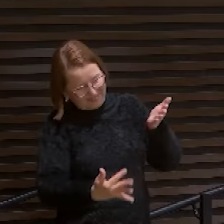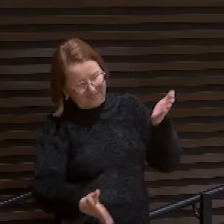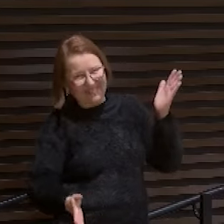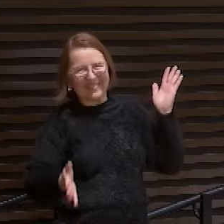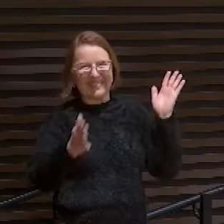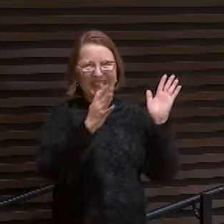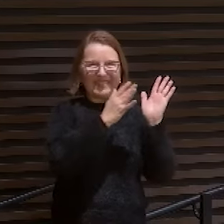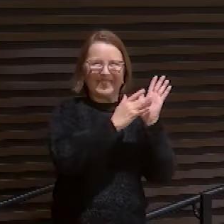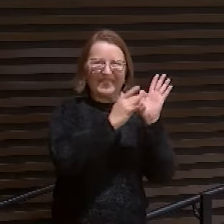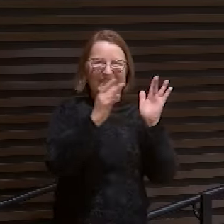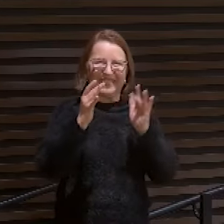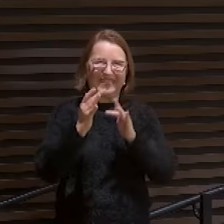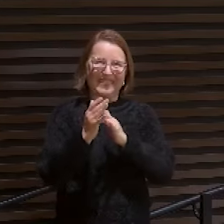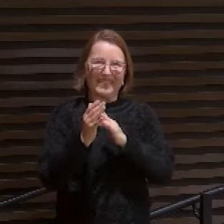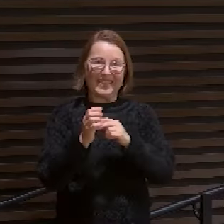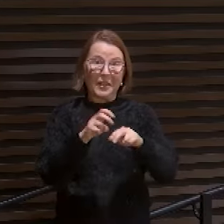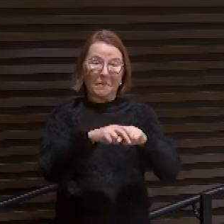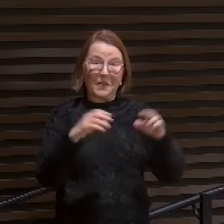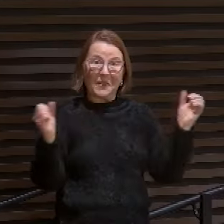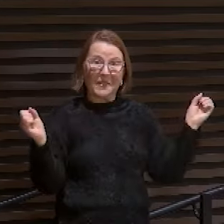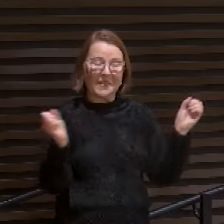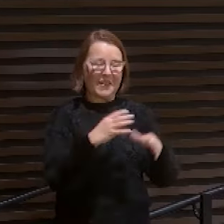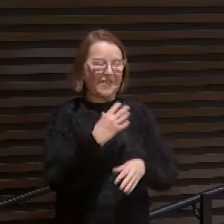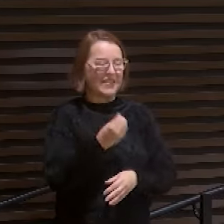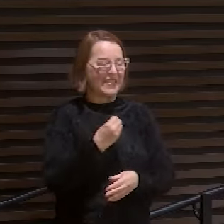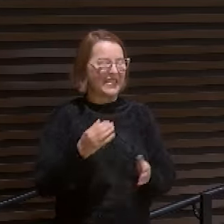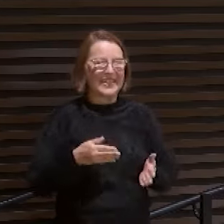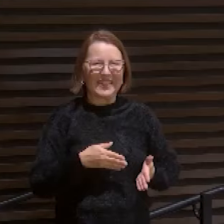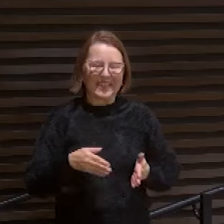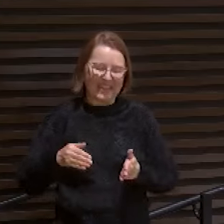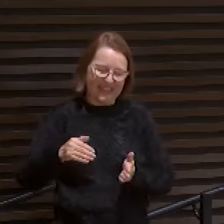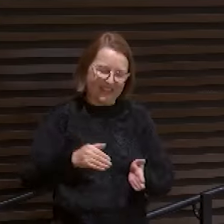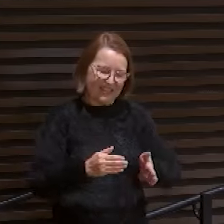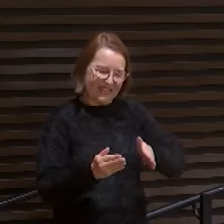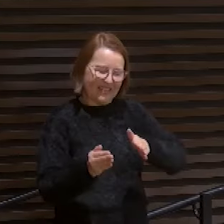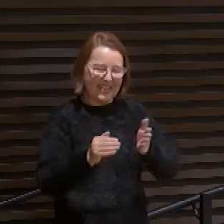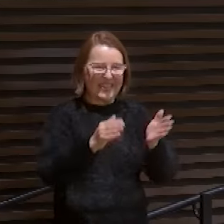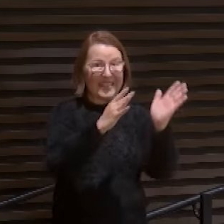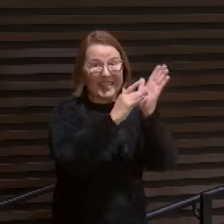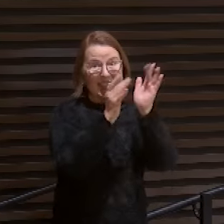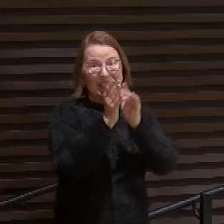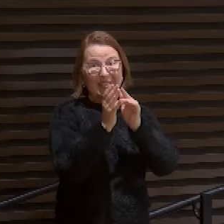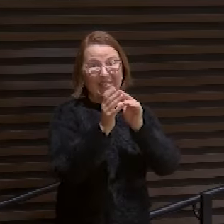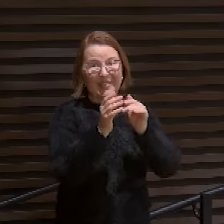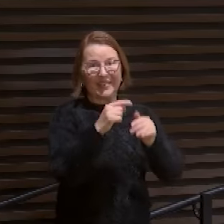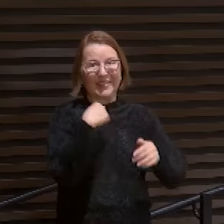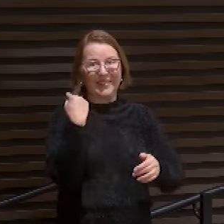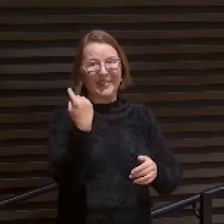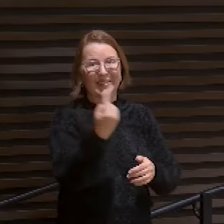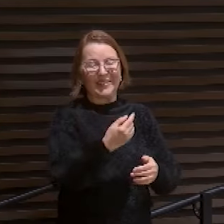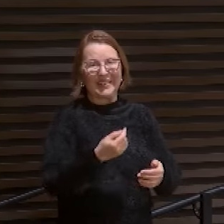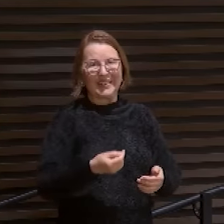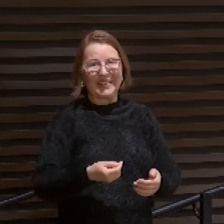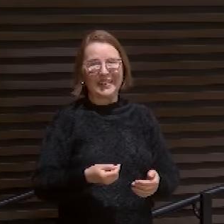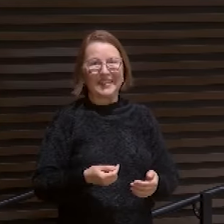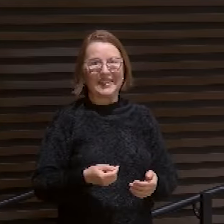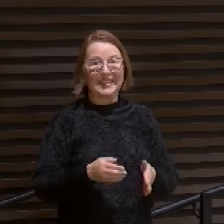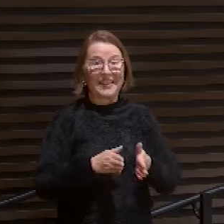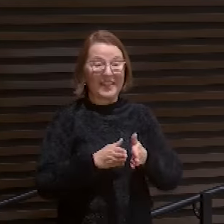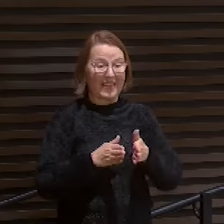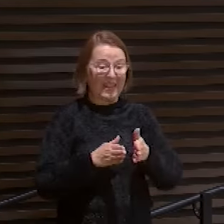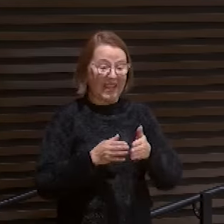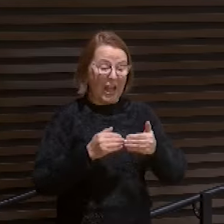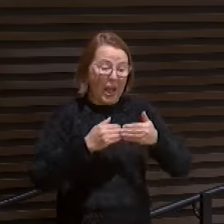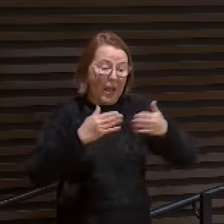Jesus, pelo novo e vivo caminho que ele nos consagrou pelo véu, isto